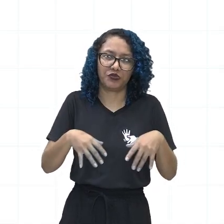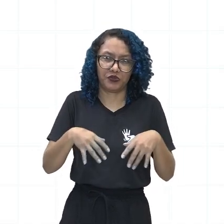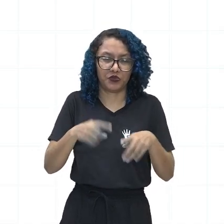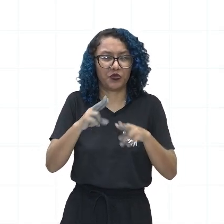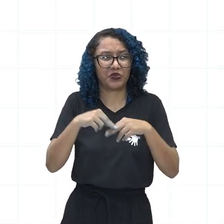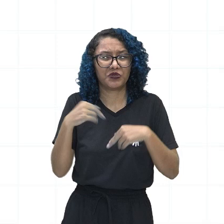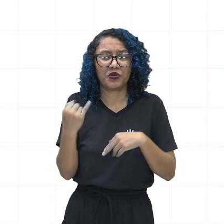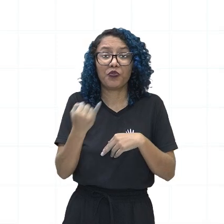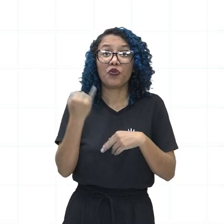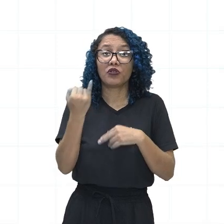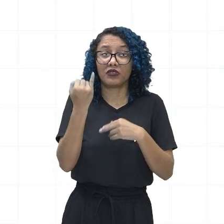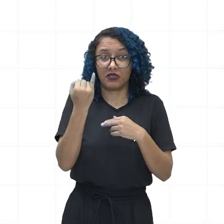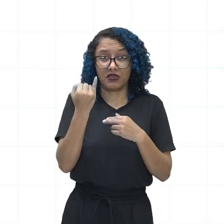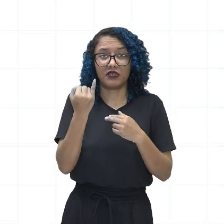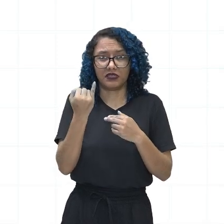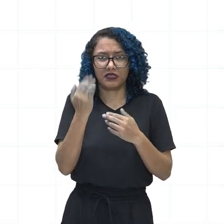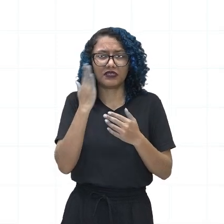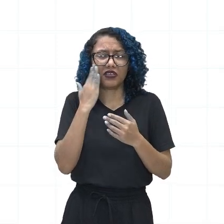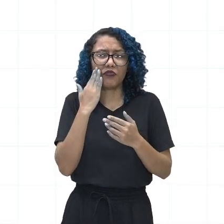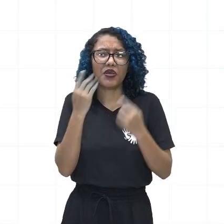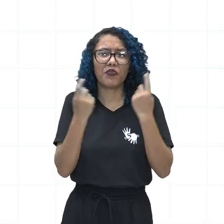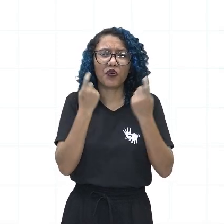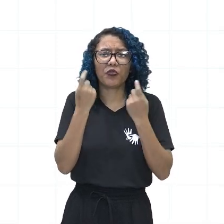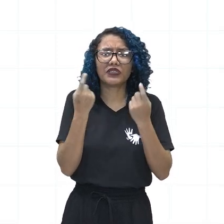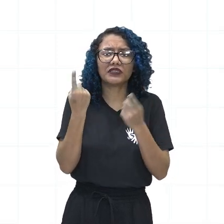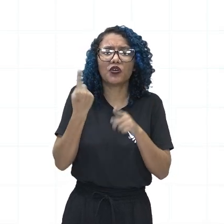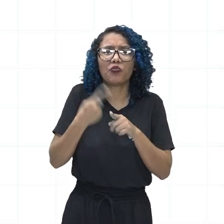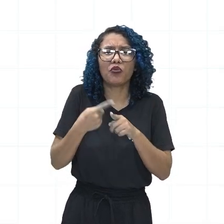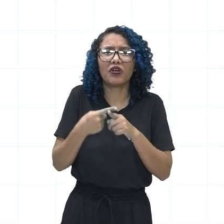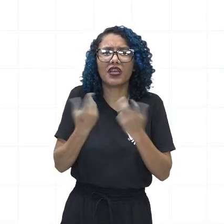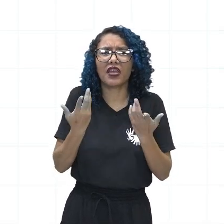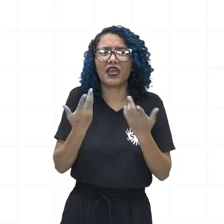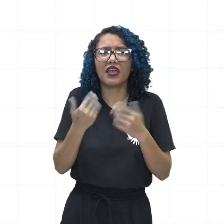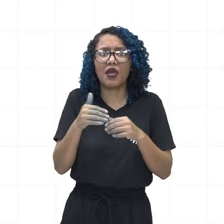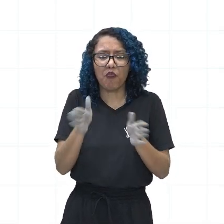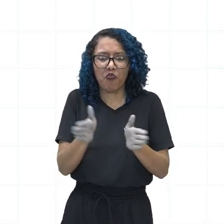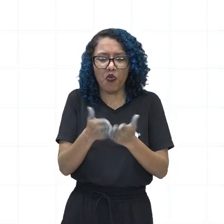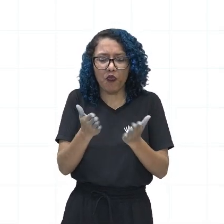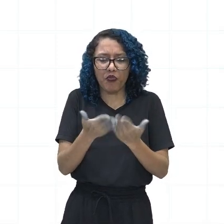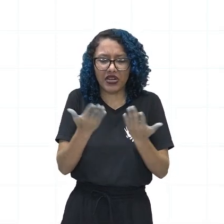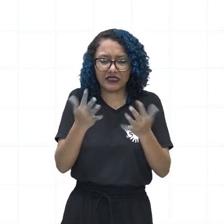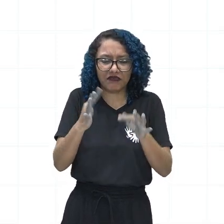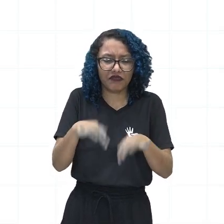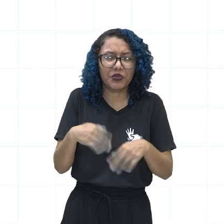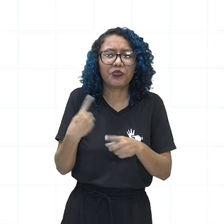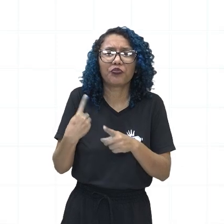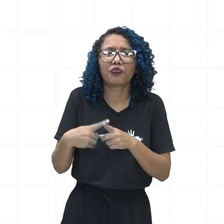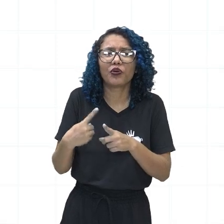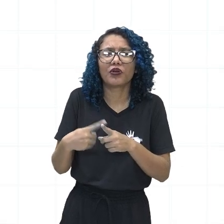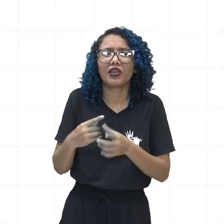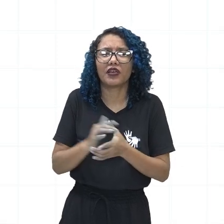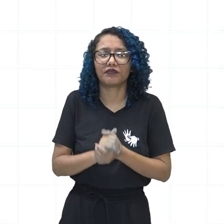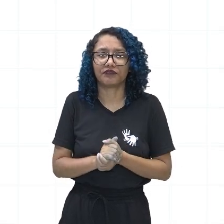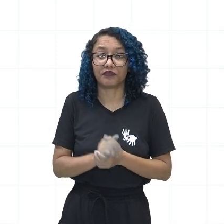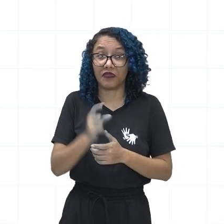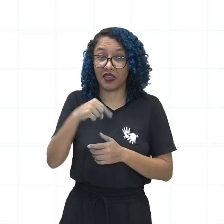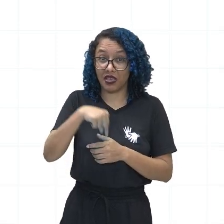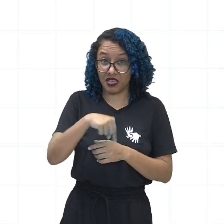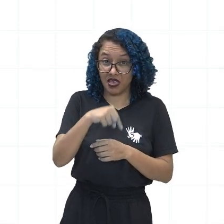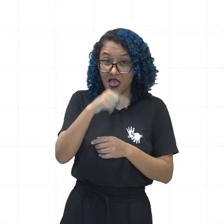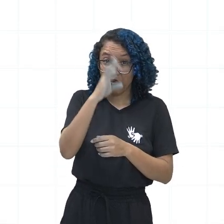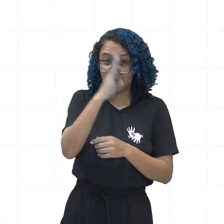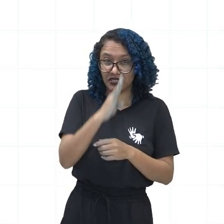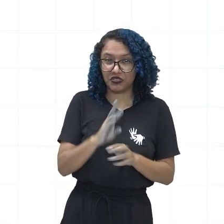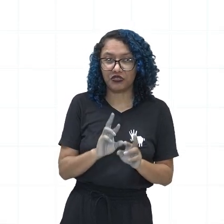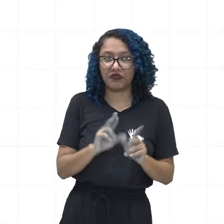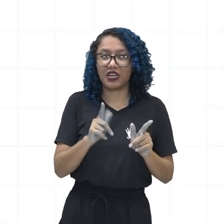essa preocupação existe em erradicar essa pobreza. A situação no Brasil é diferente em